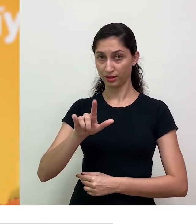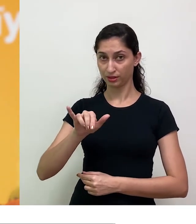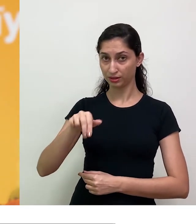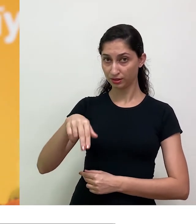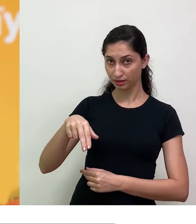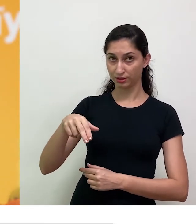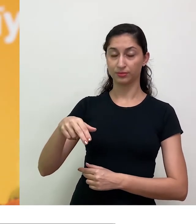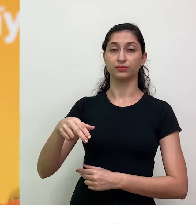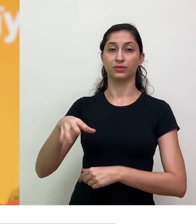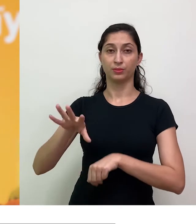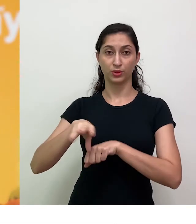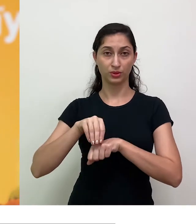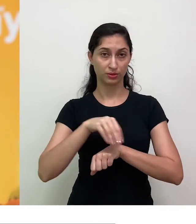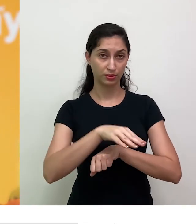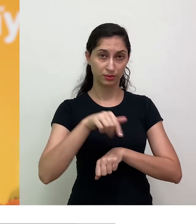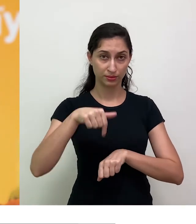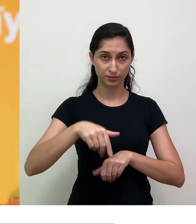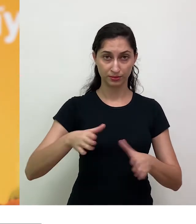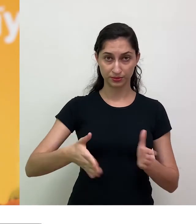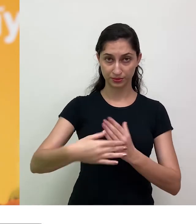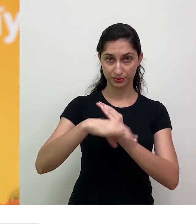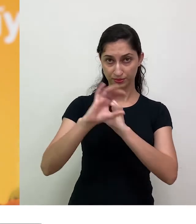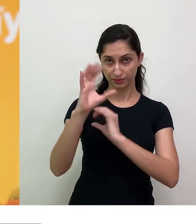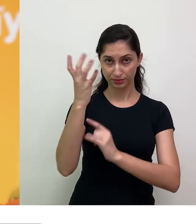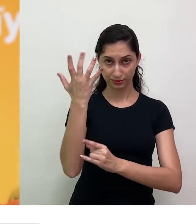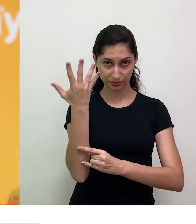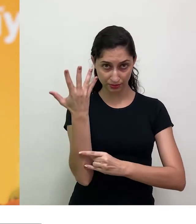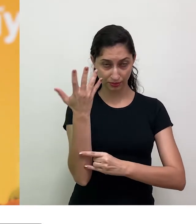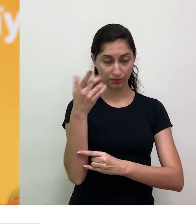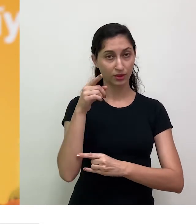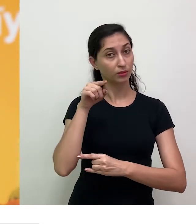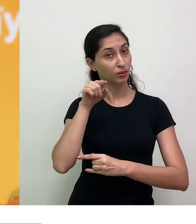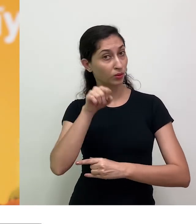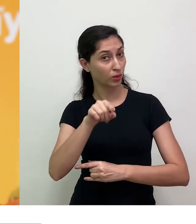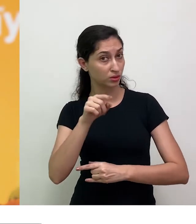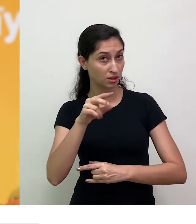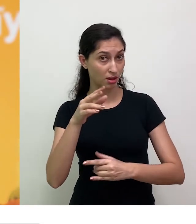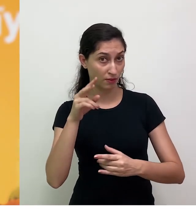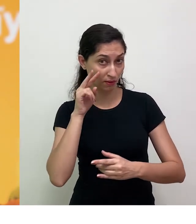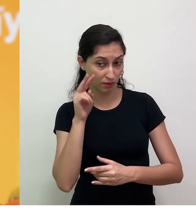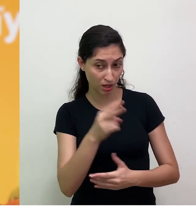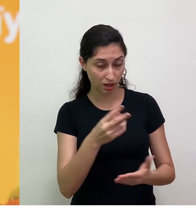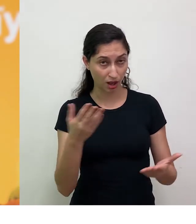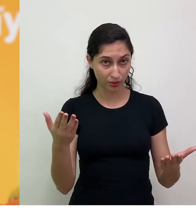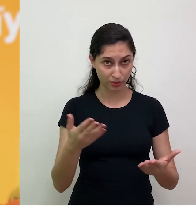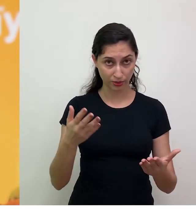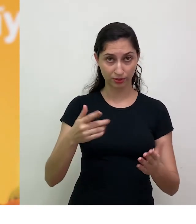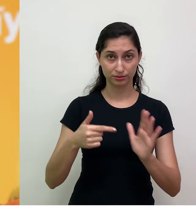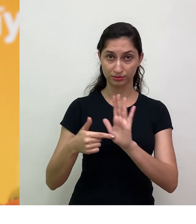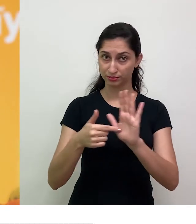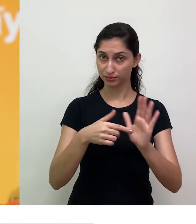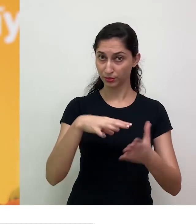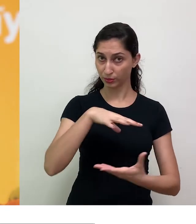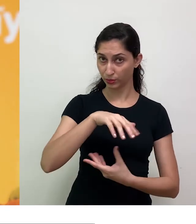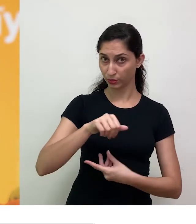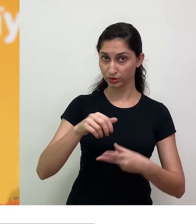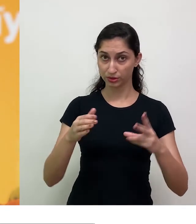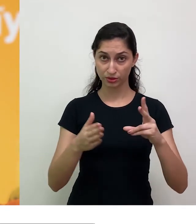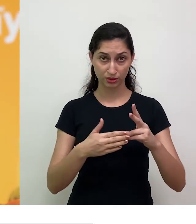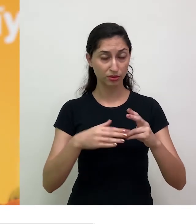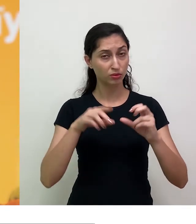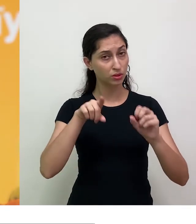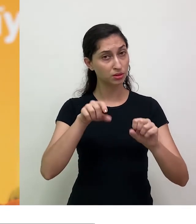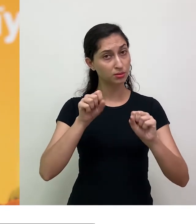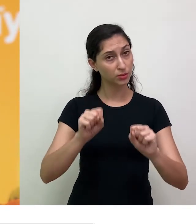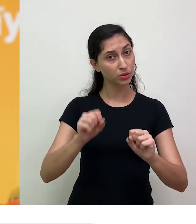Aqui do Espaço do Conhecimento FMG. Você está na exposição Mundos Indígenas. Se ainda não viu, recomendo